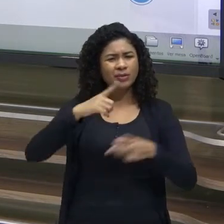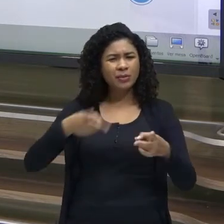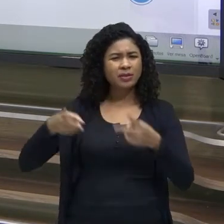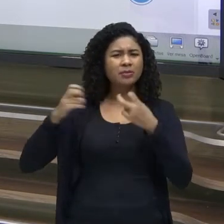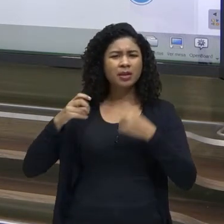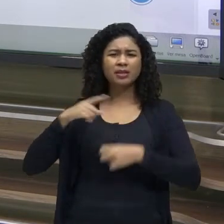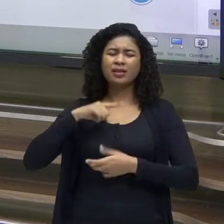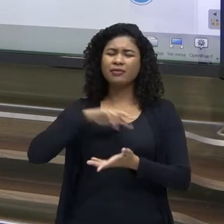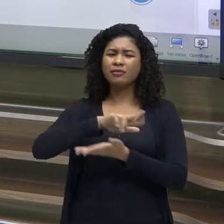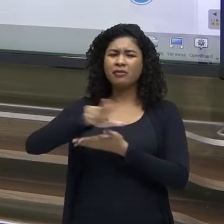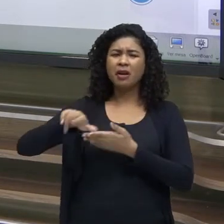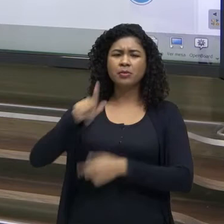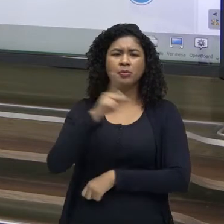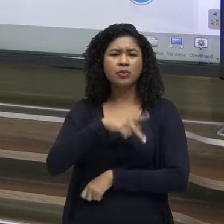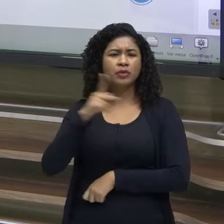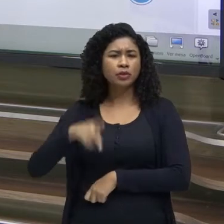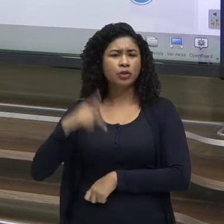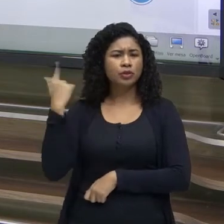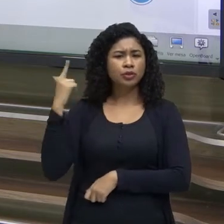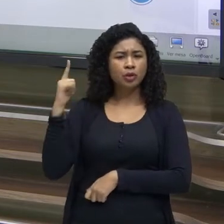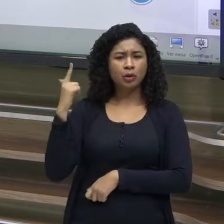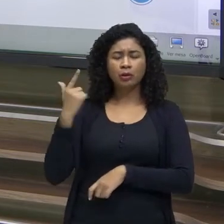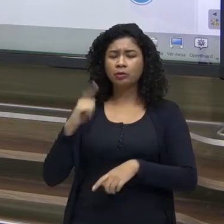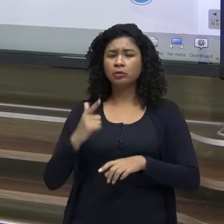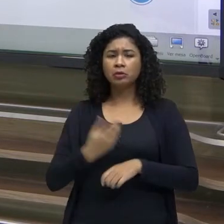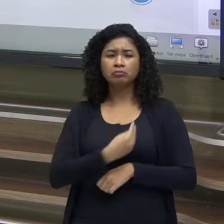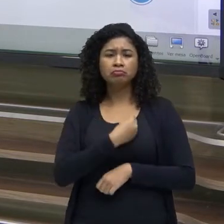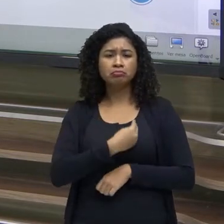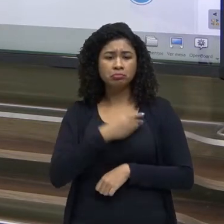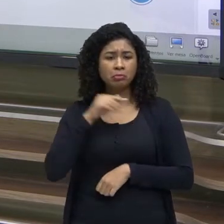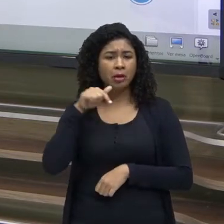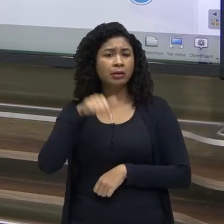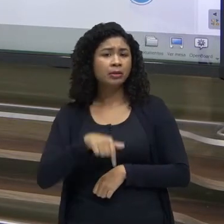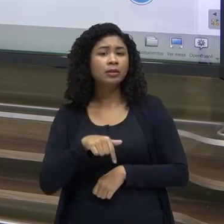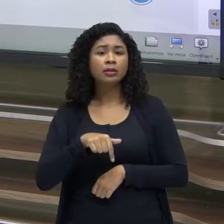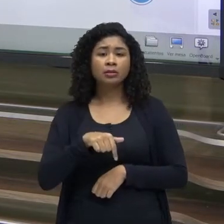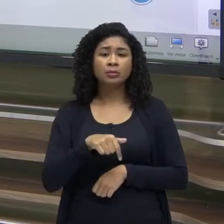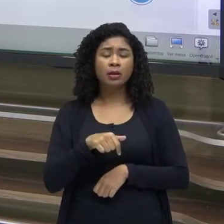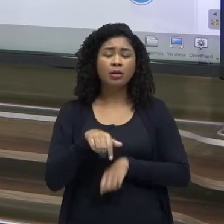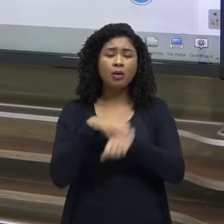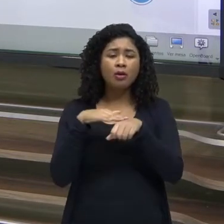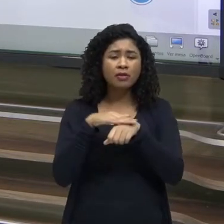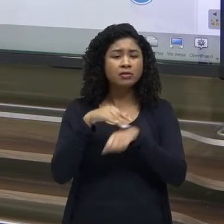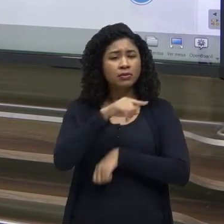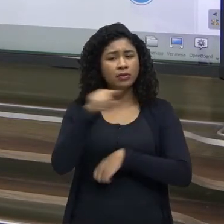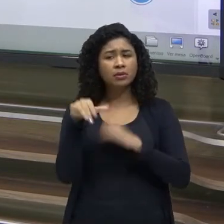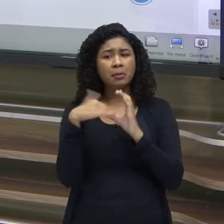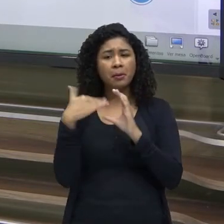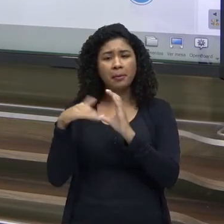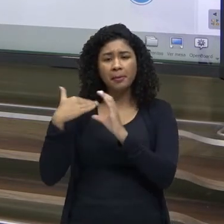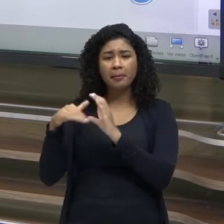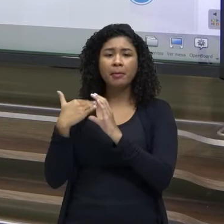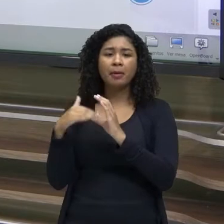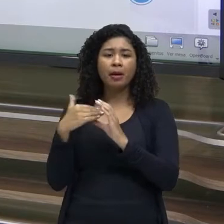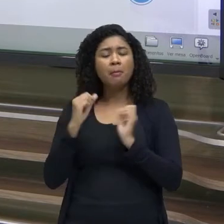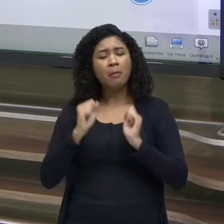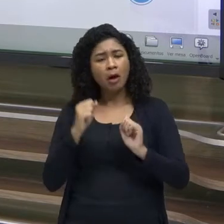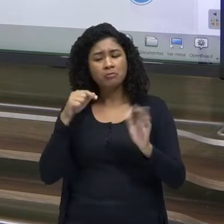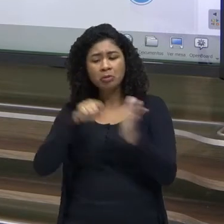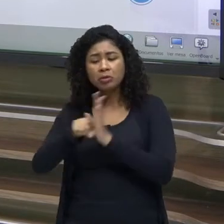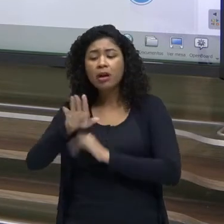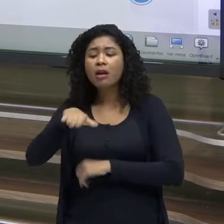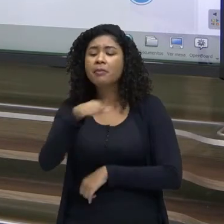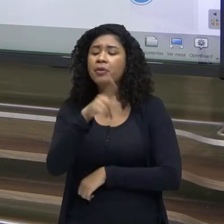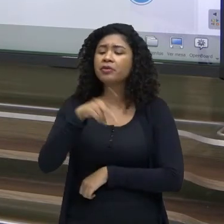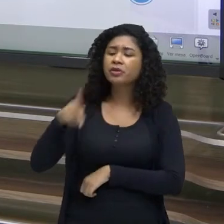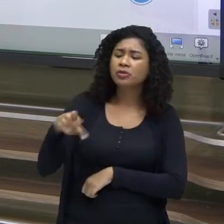professores da geografia deram aí a presença, estão à disposição de vocês para poder responder se ficou a dúvida. Vai lá, põe para o professor, não entendi direito, me explica um pouquinho